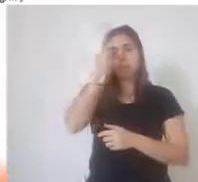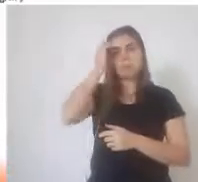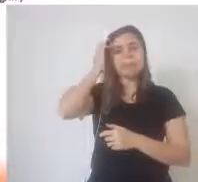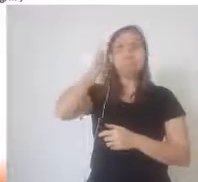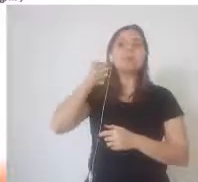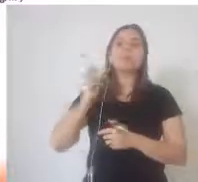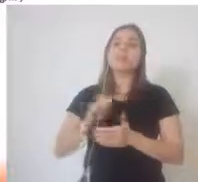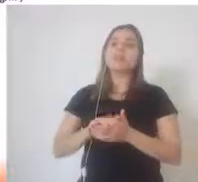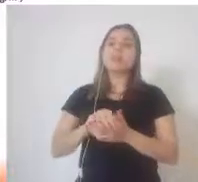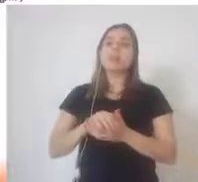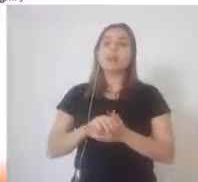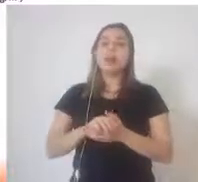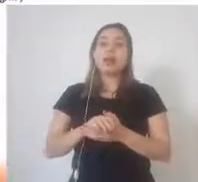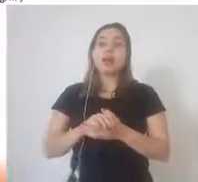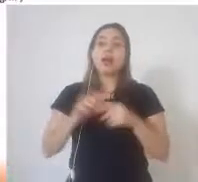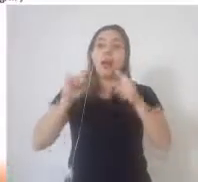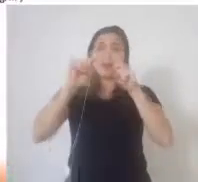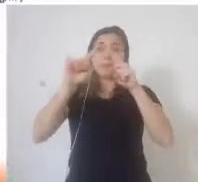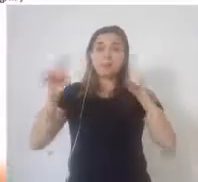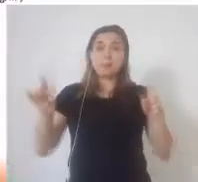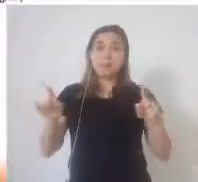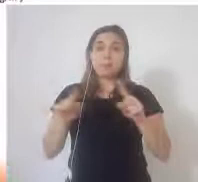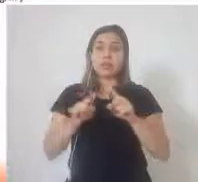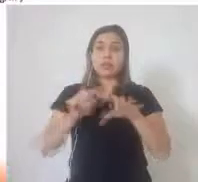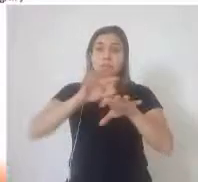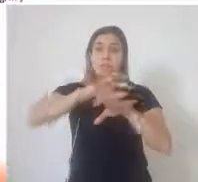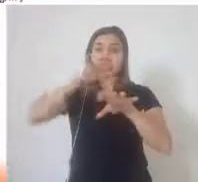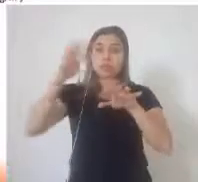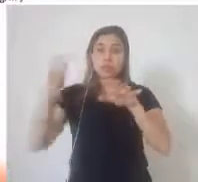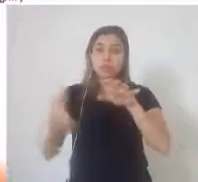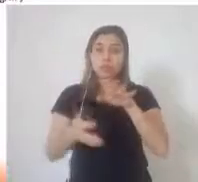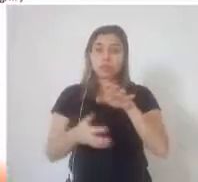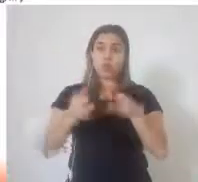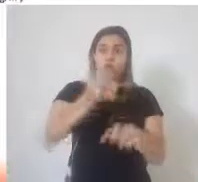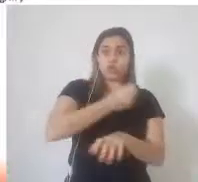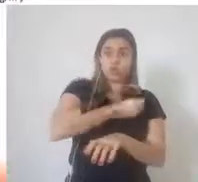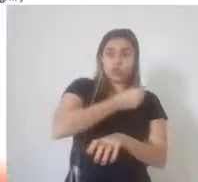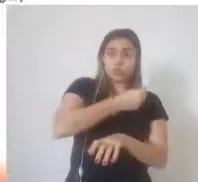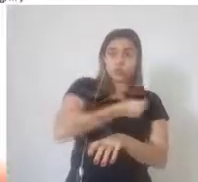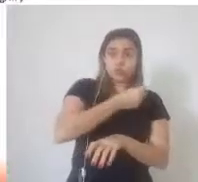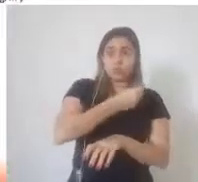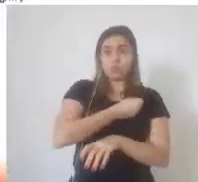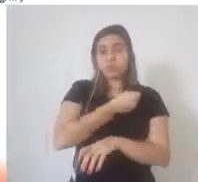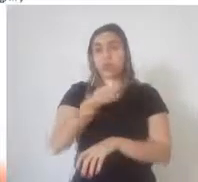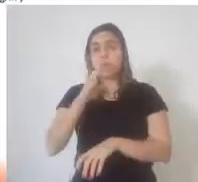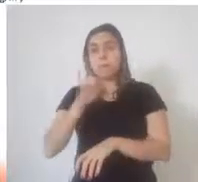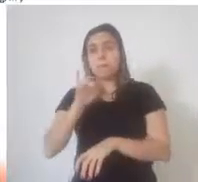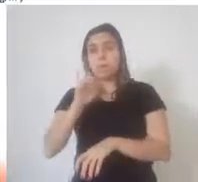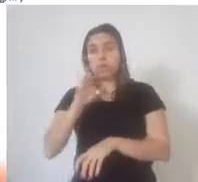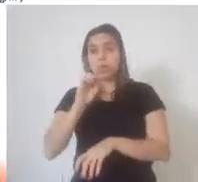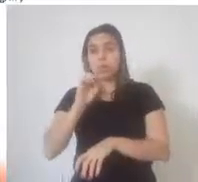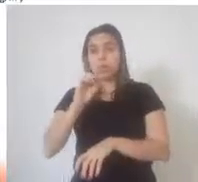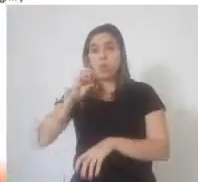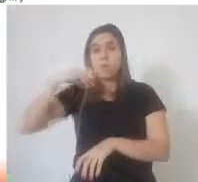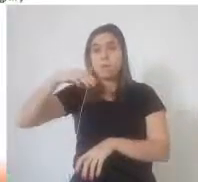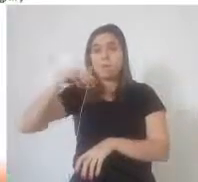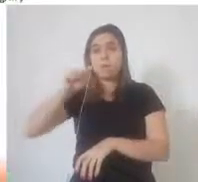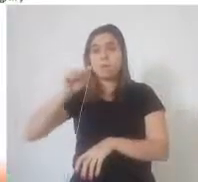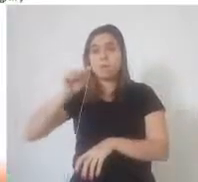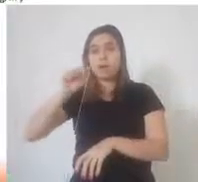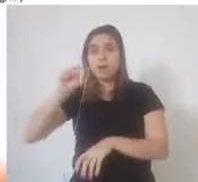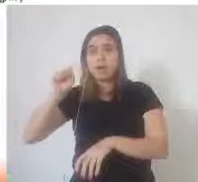As pirâmides ecológicas, elas, de número de biomassa, elas podem ser invertidas em